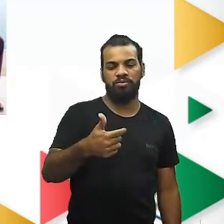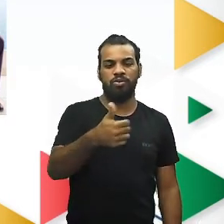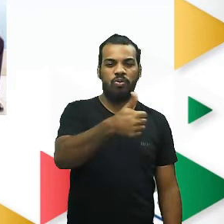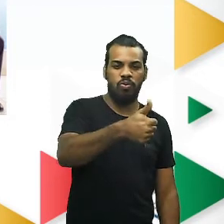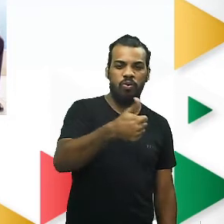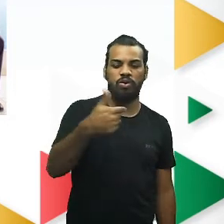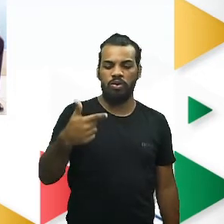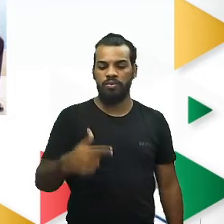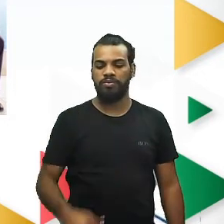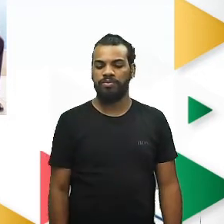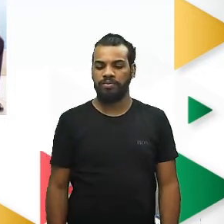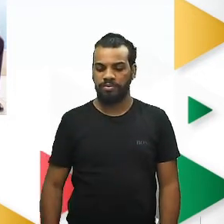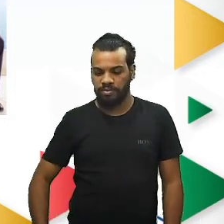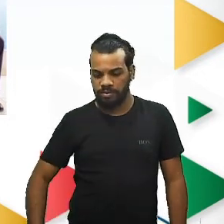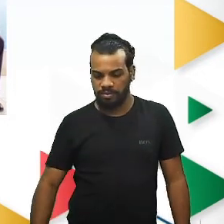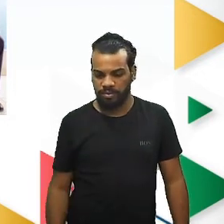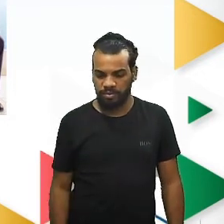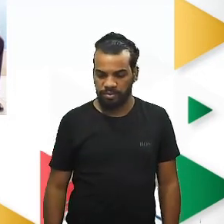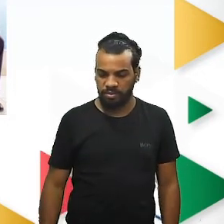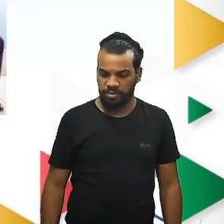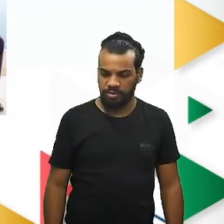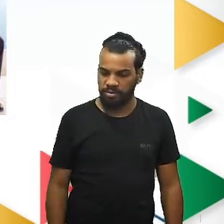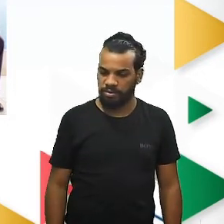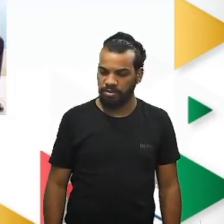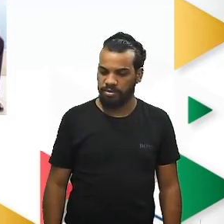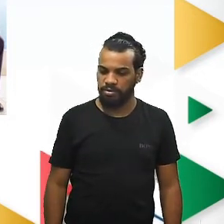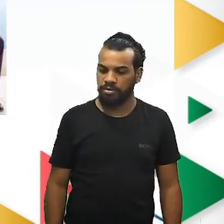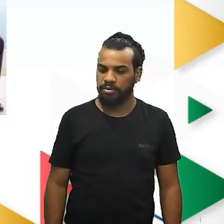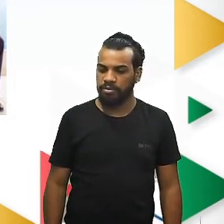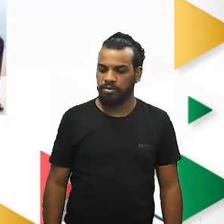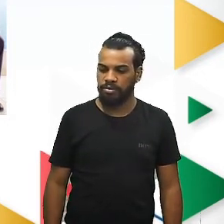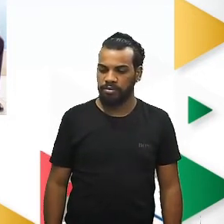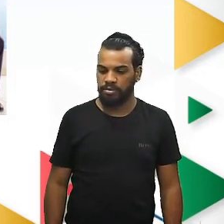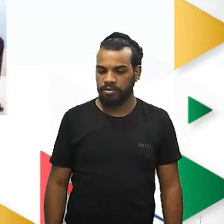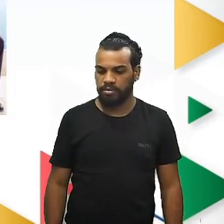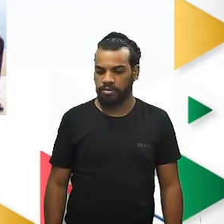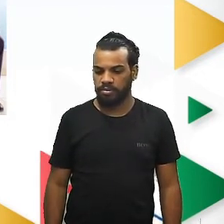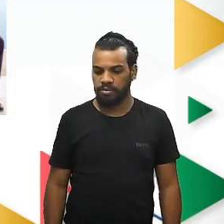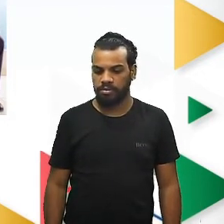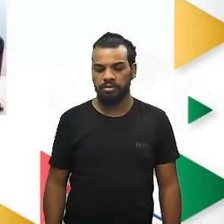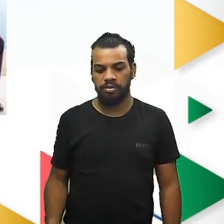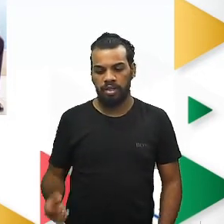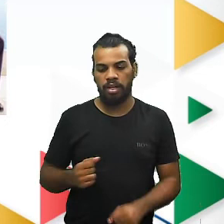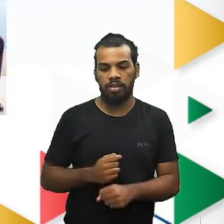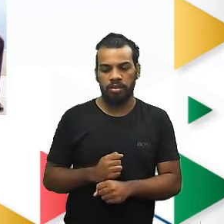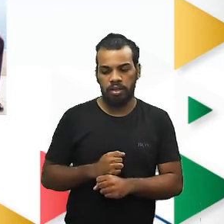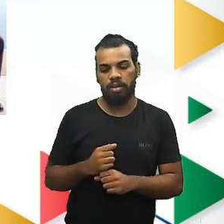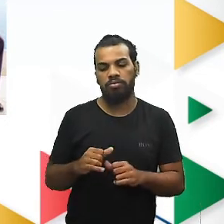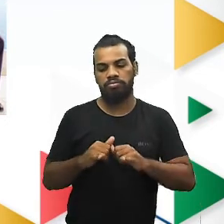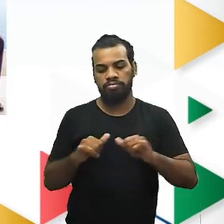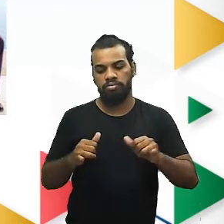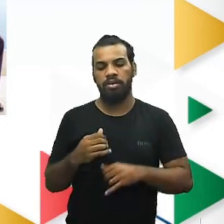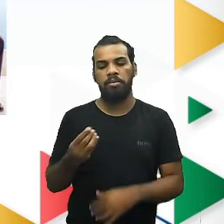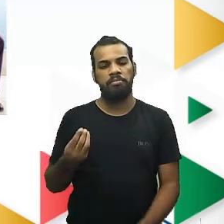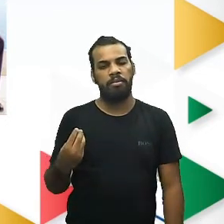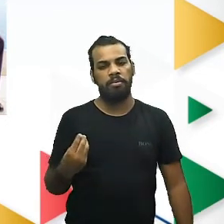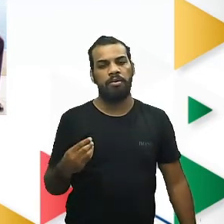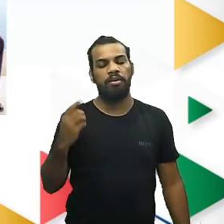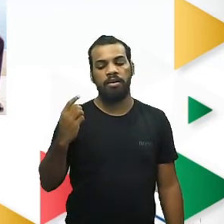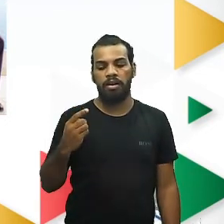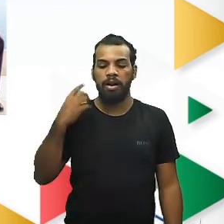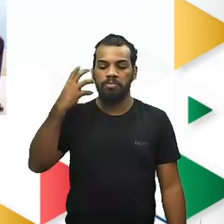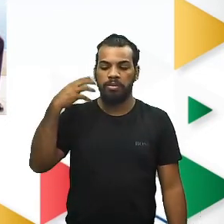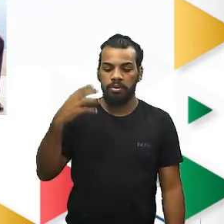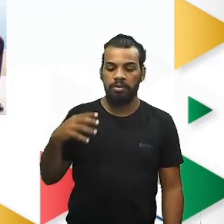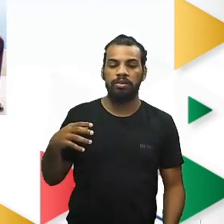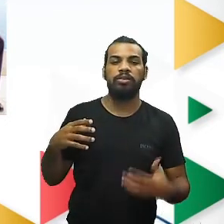foi 2008, Mamma Mia 2 eu já não me lembro como lançou, mas já tem poucos anos de lançamento. Ele é baseado em canções da